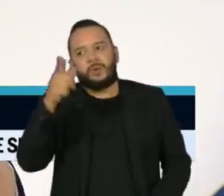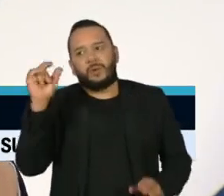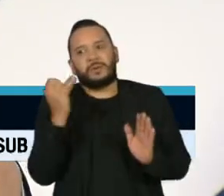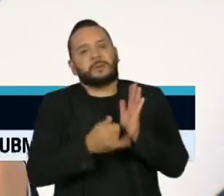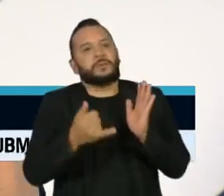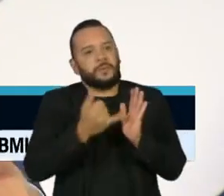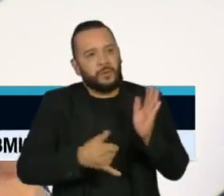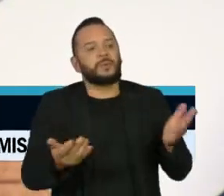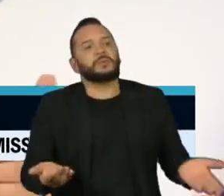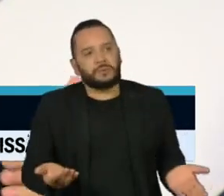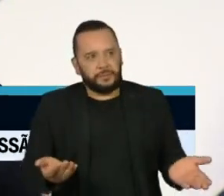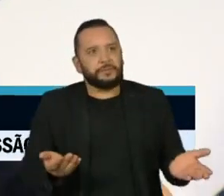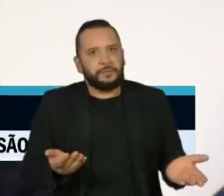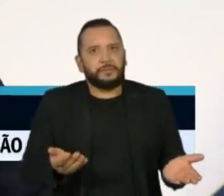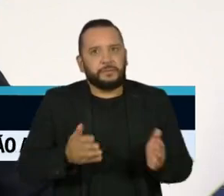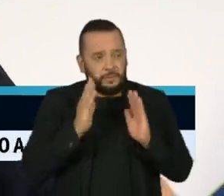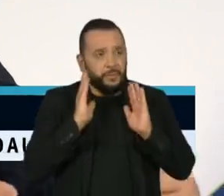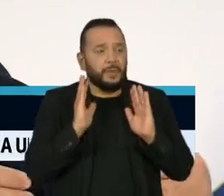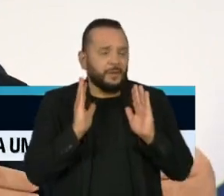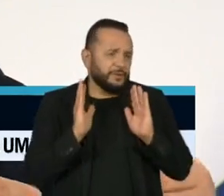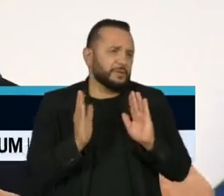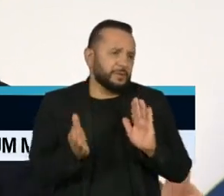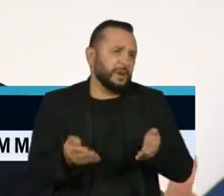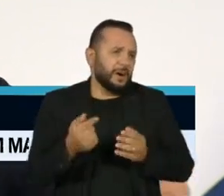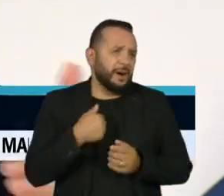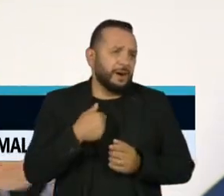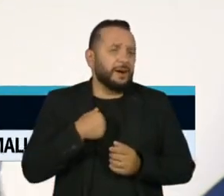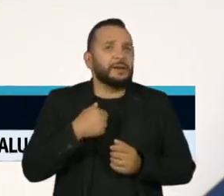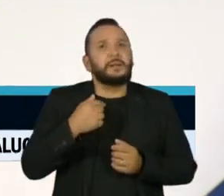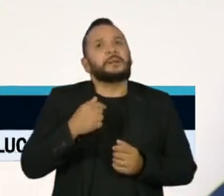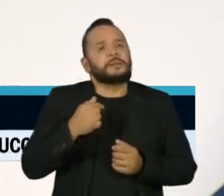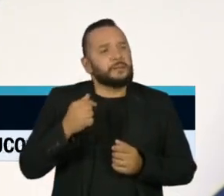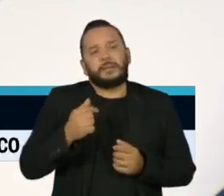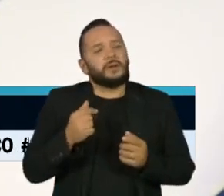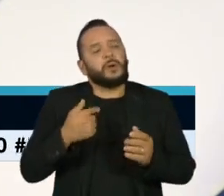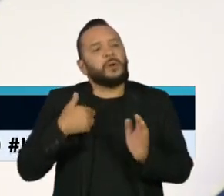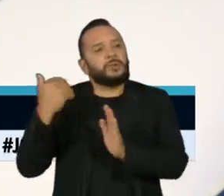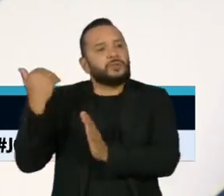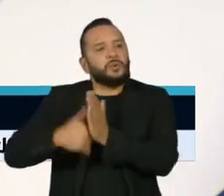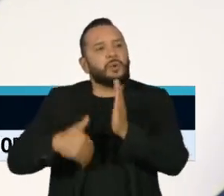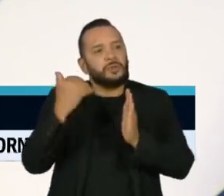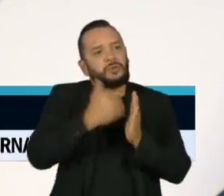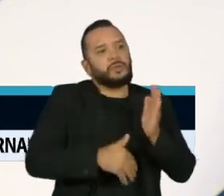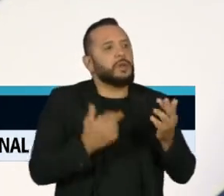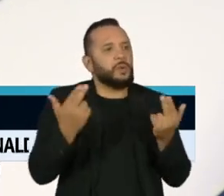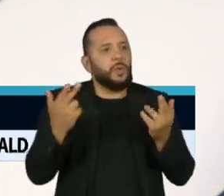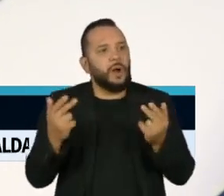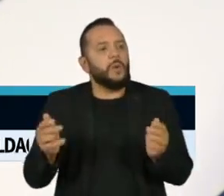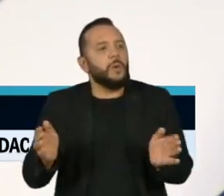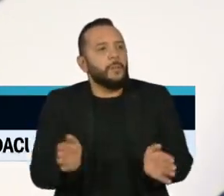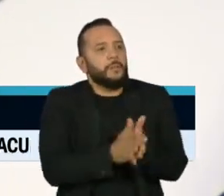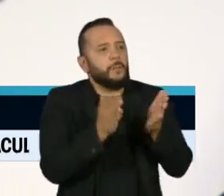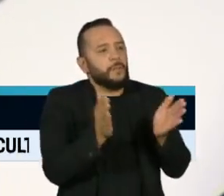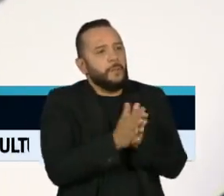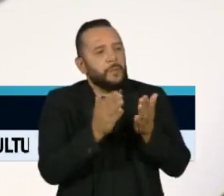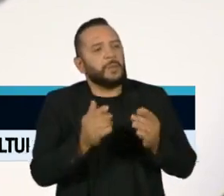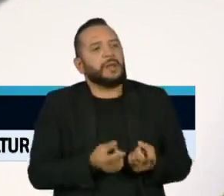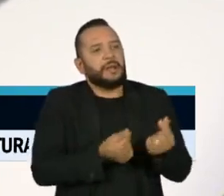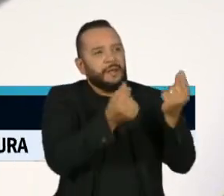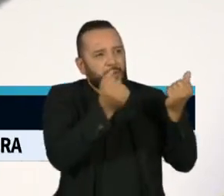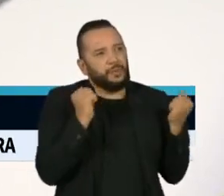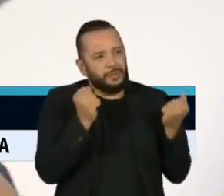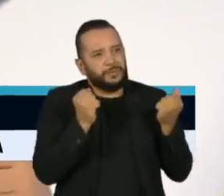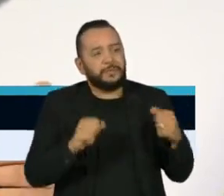que cobra a mesma coisa de quem é mais pobre e de quem é mais rico. Então, o governo prometeu uma